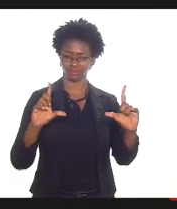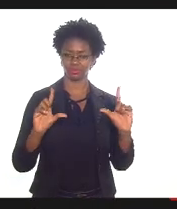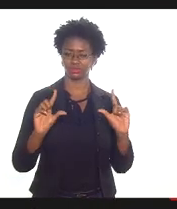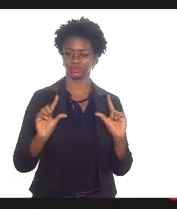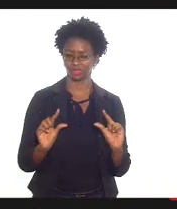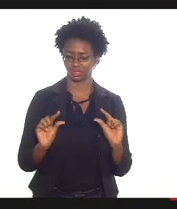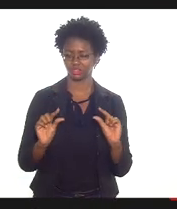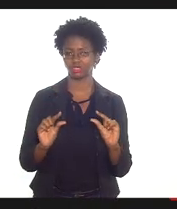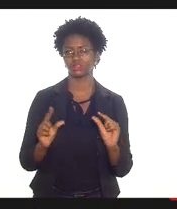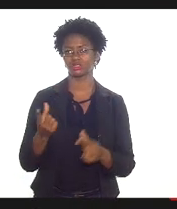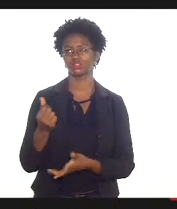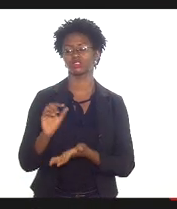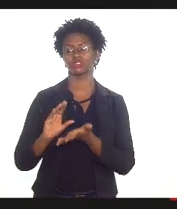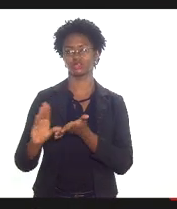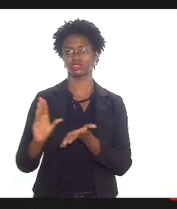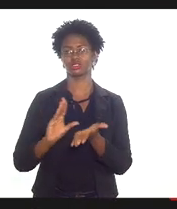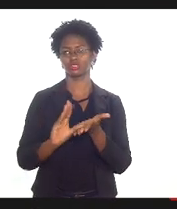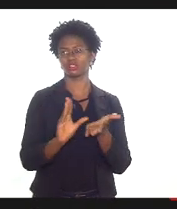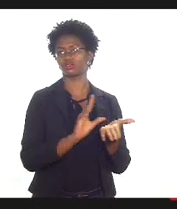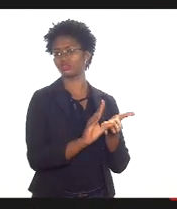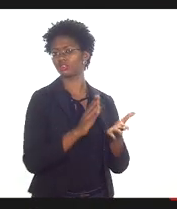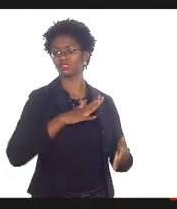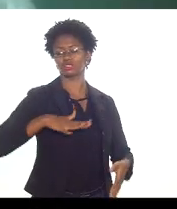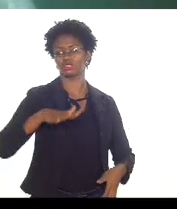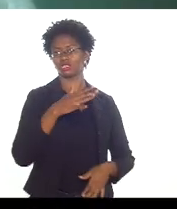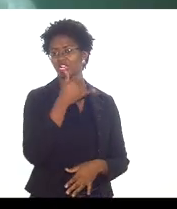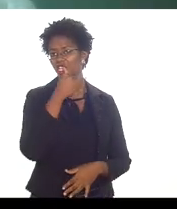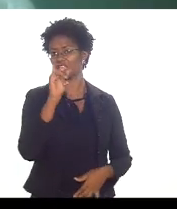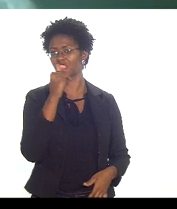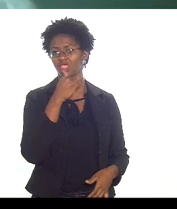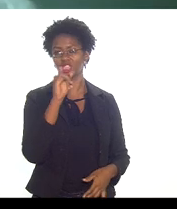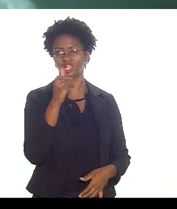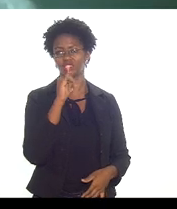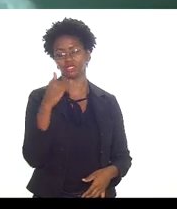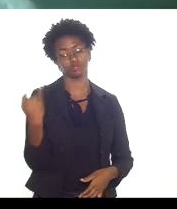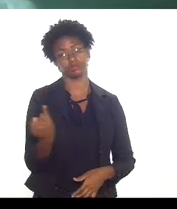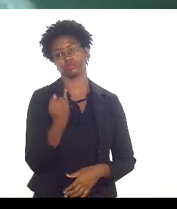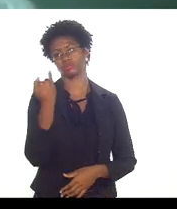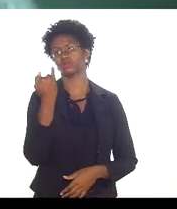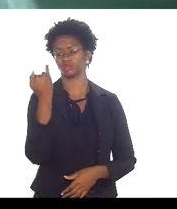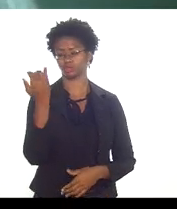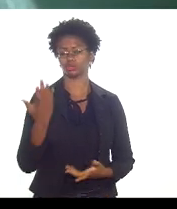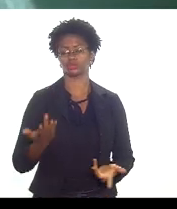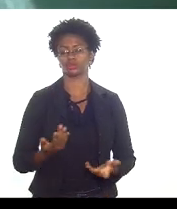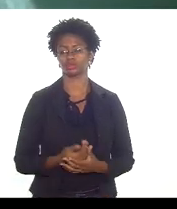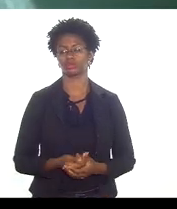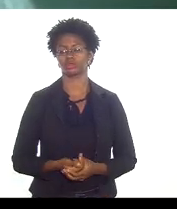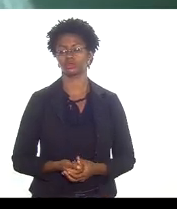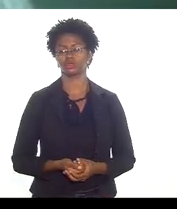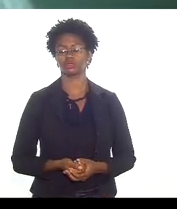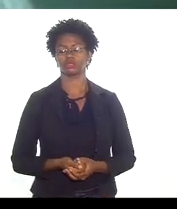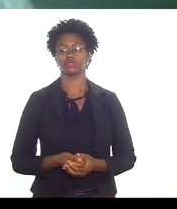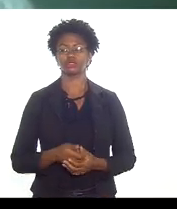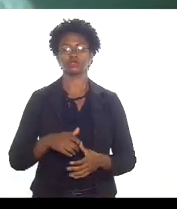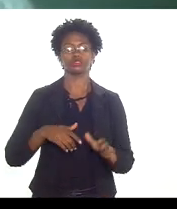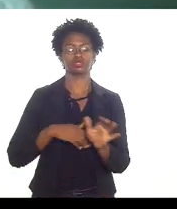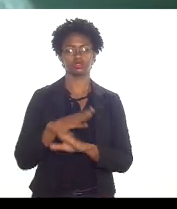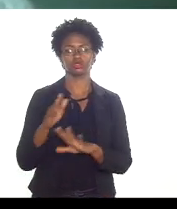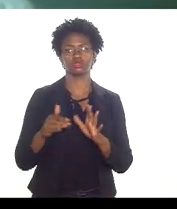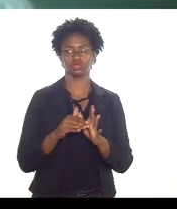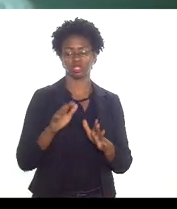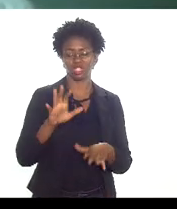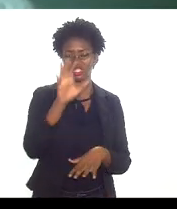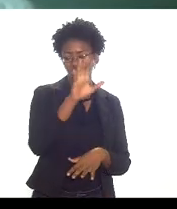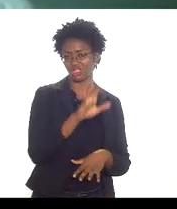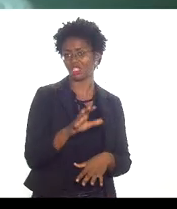de investimentos na área de energia, ela é muito significativa. né? Dentro de todos os setores de energia, óleo e